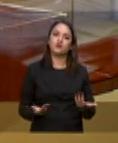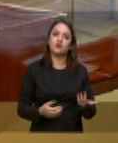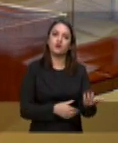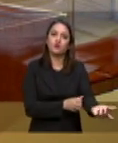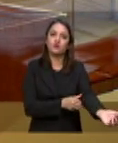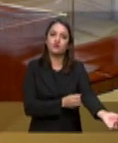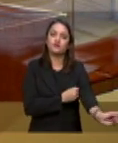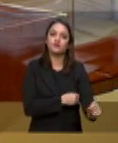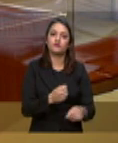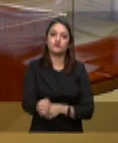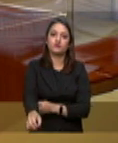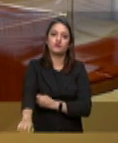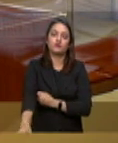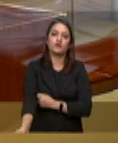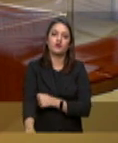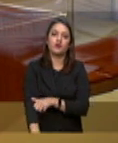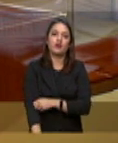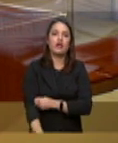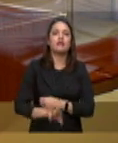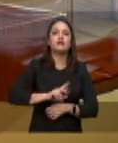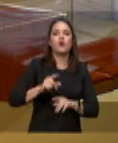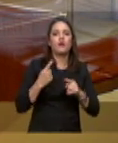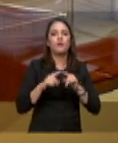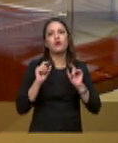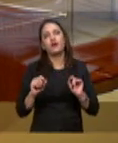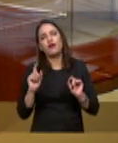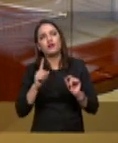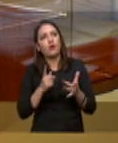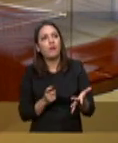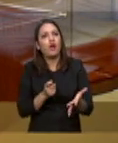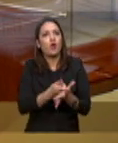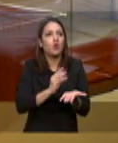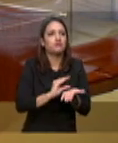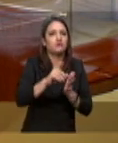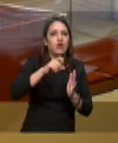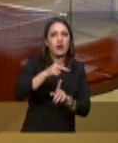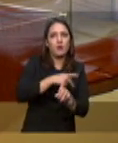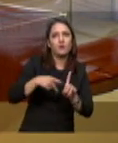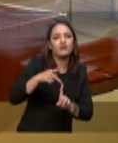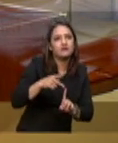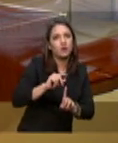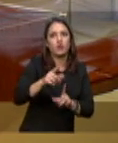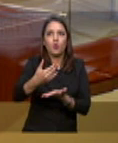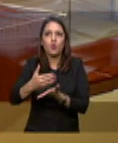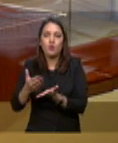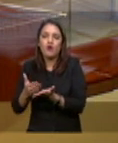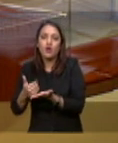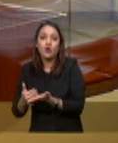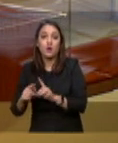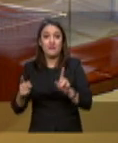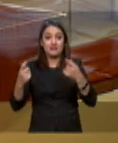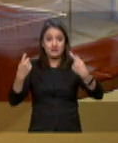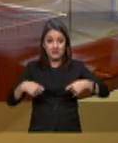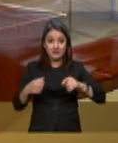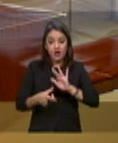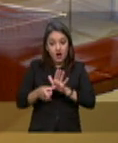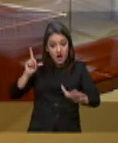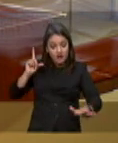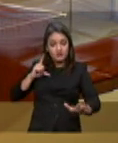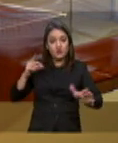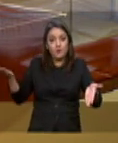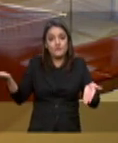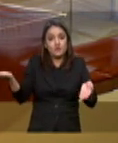um simples não repasse ou não recolhimento da contribuição previdenciária. Ele deve ser precedido de uma ação,